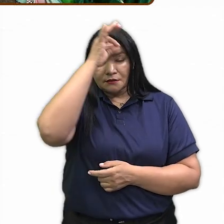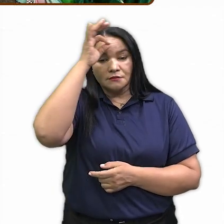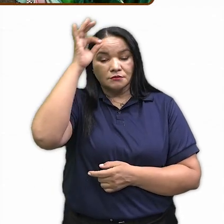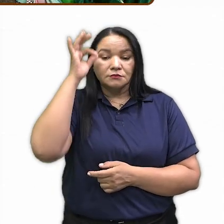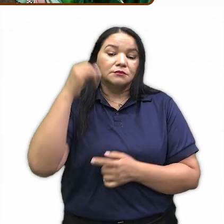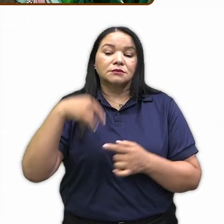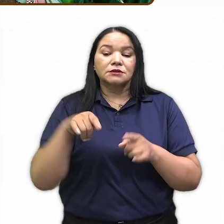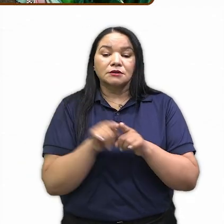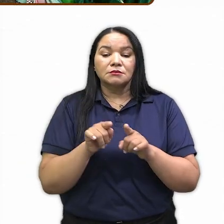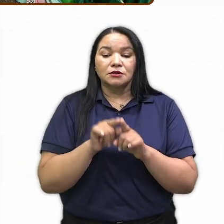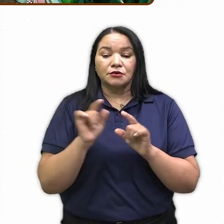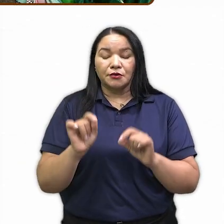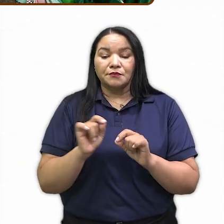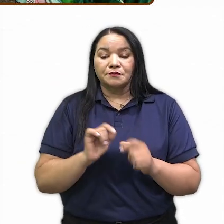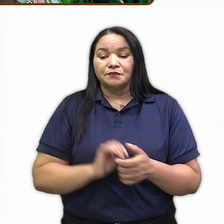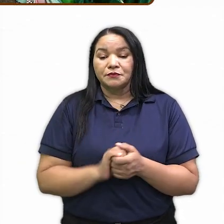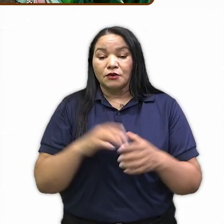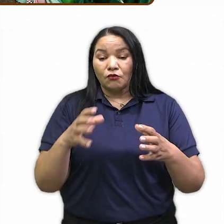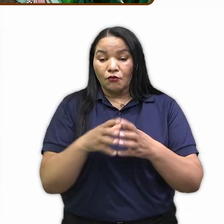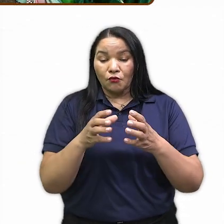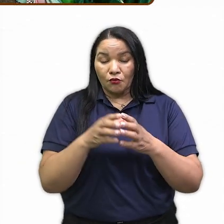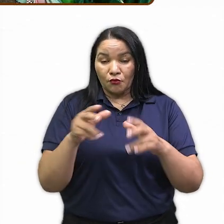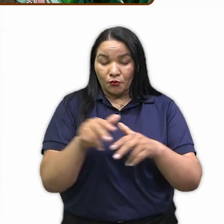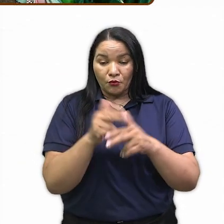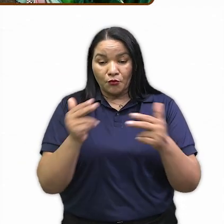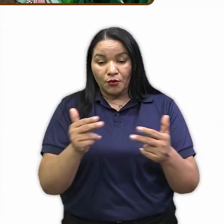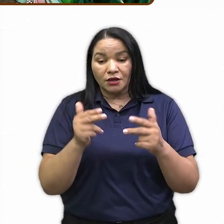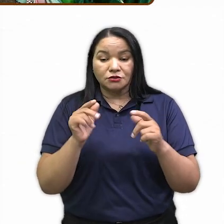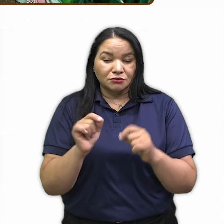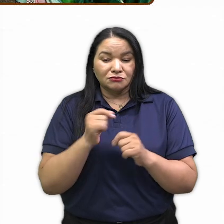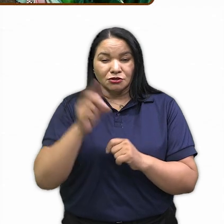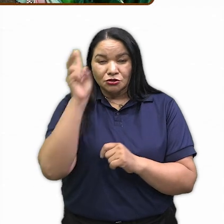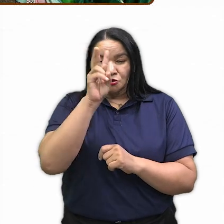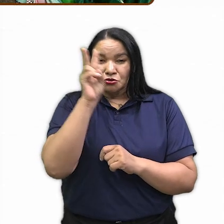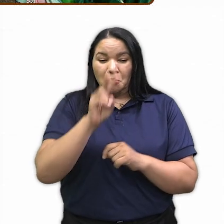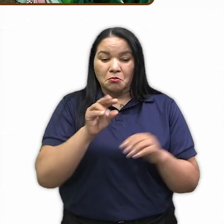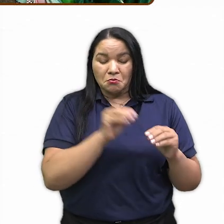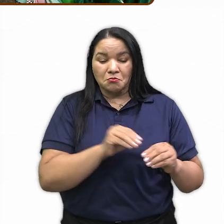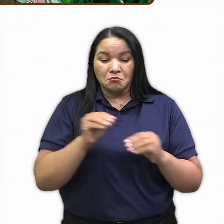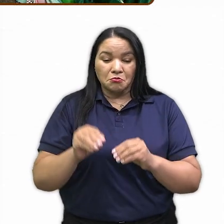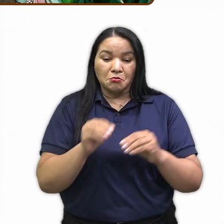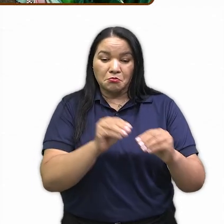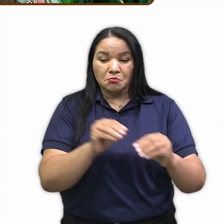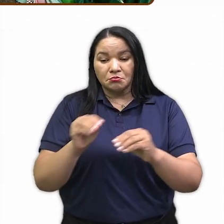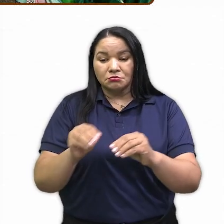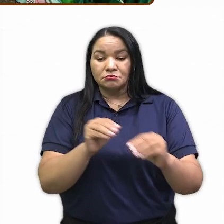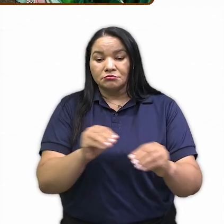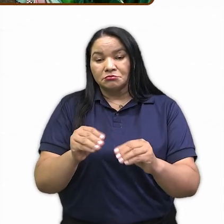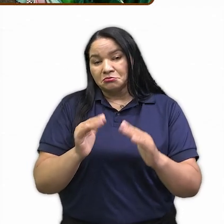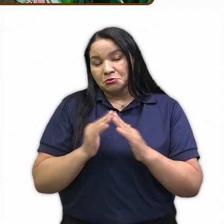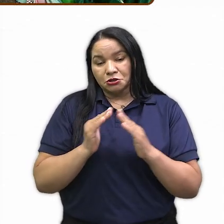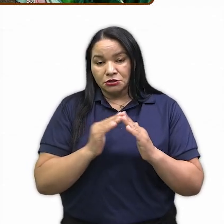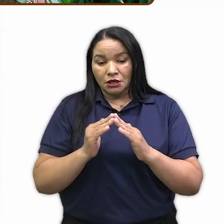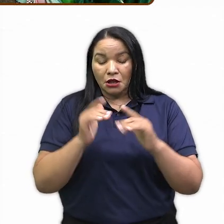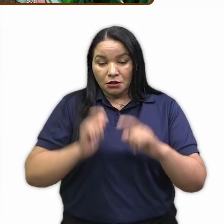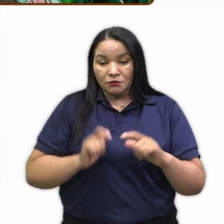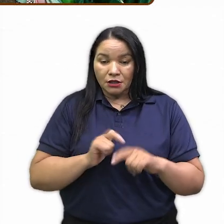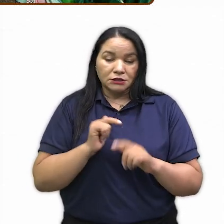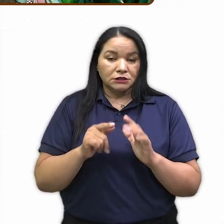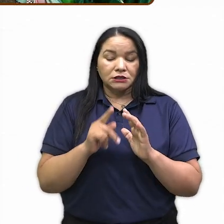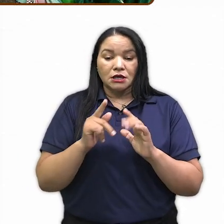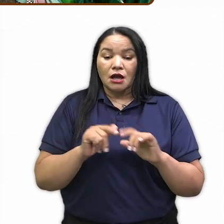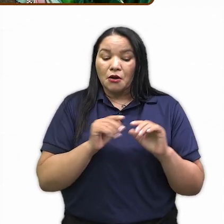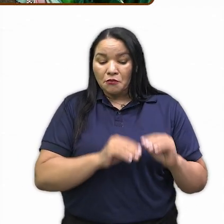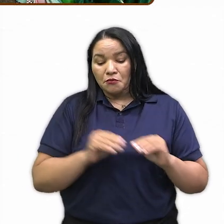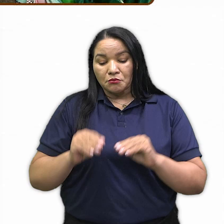gente. Vão constituir aí um grupo étnico com uma história nômade, tá? Ciganos, eles não param, eles vivem indo de um lugar